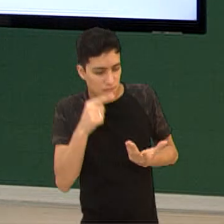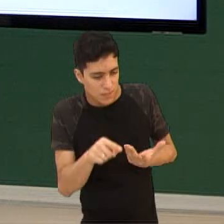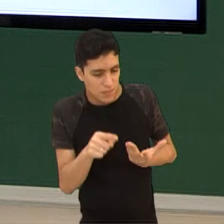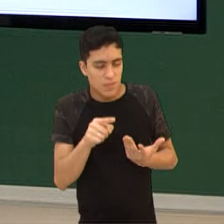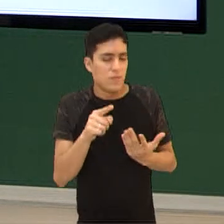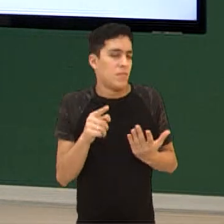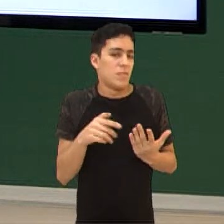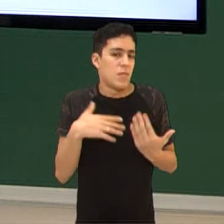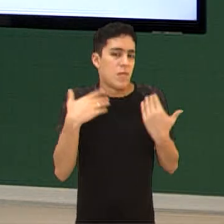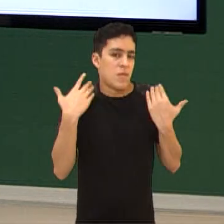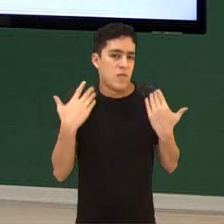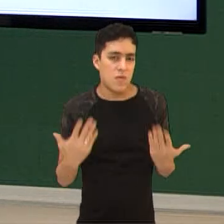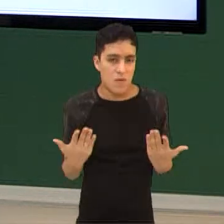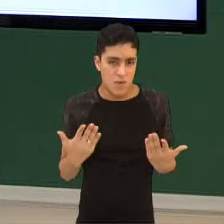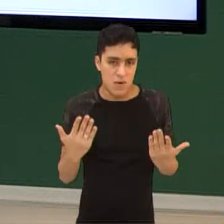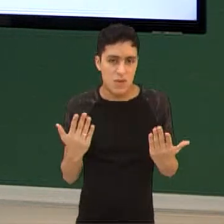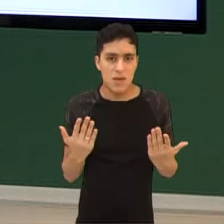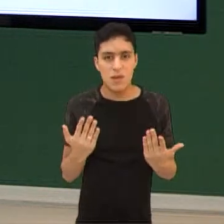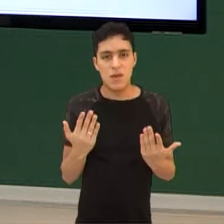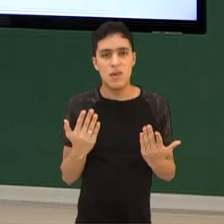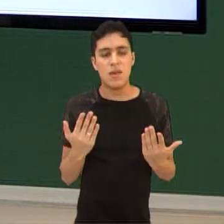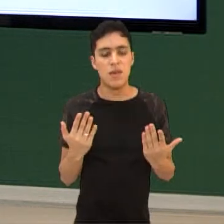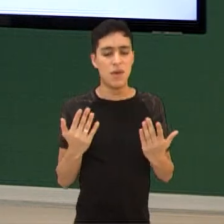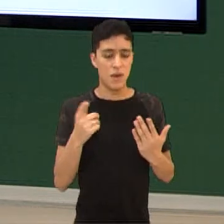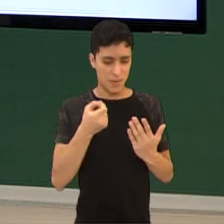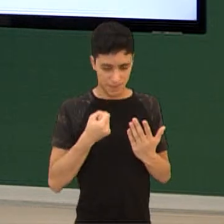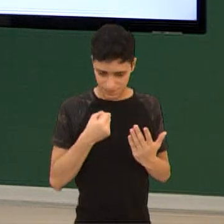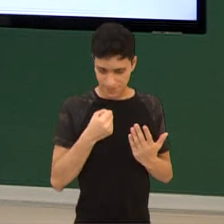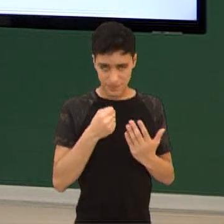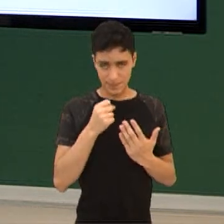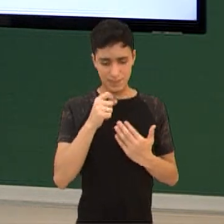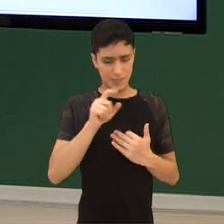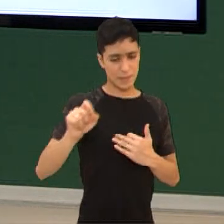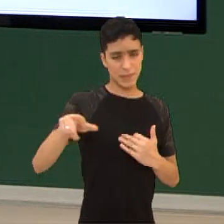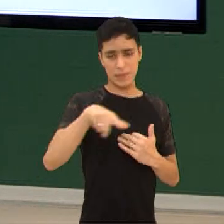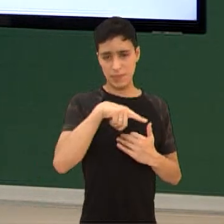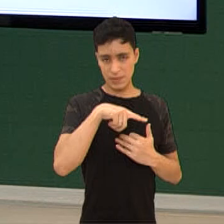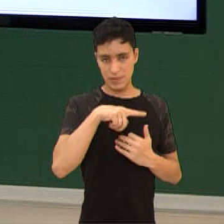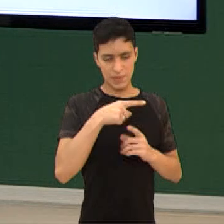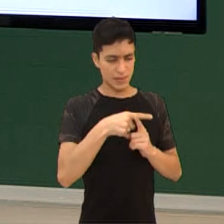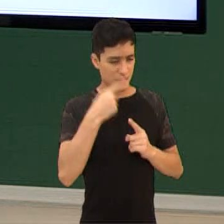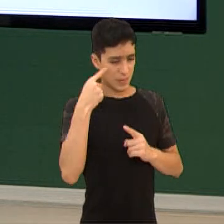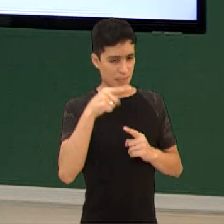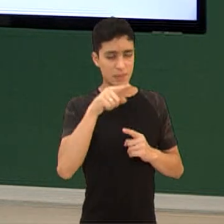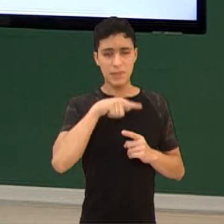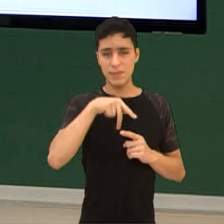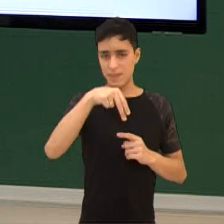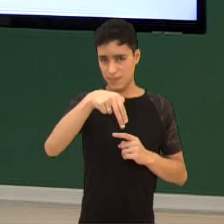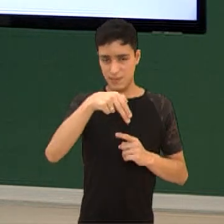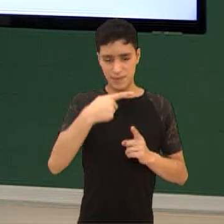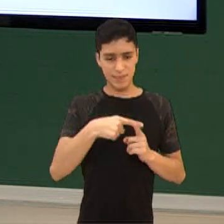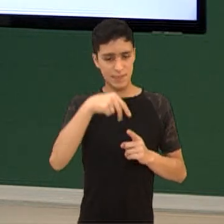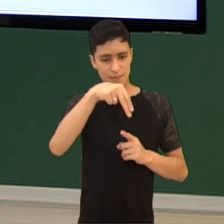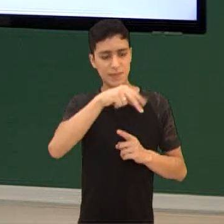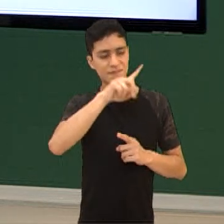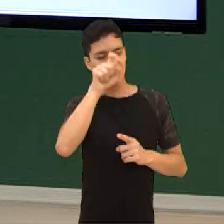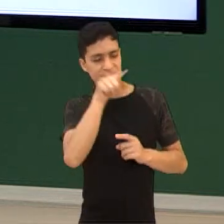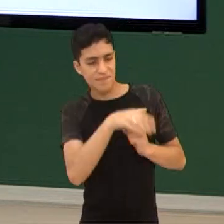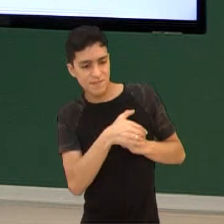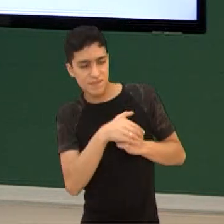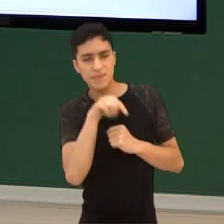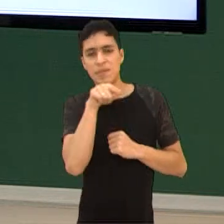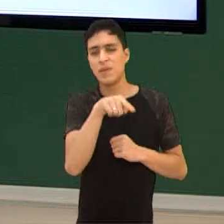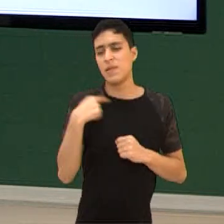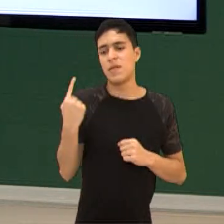determinar qual é o número de termos que eu tenho, porque você fica com o N como incógnita.